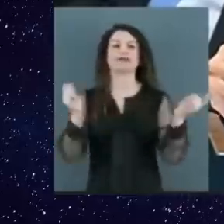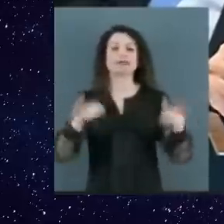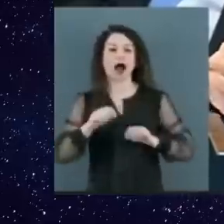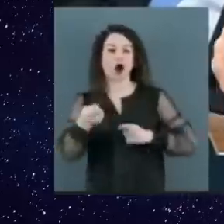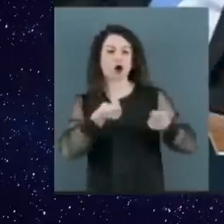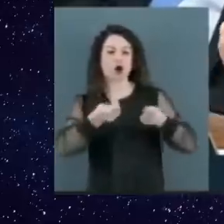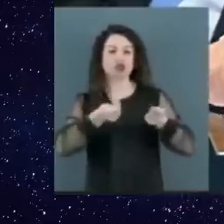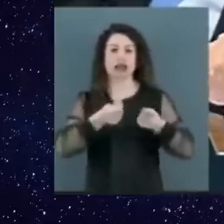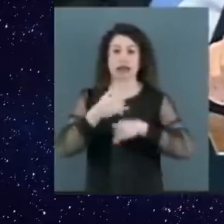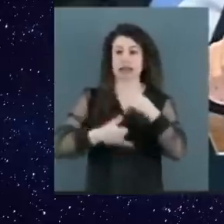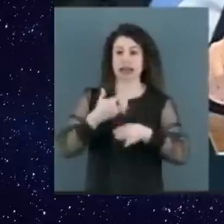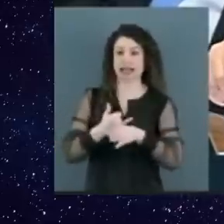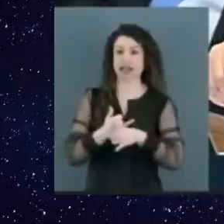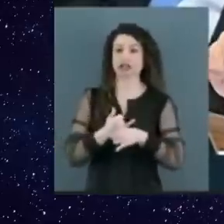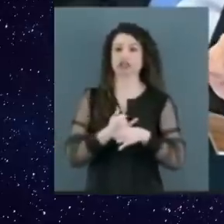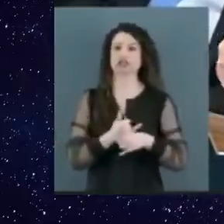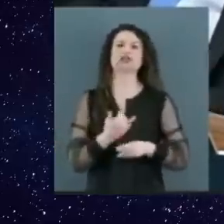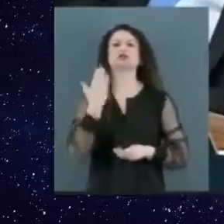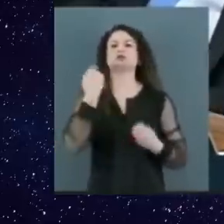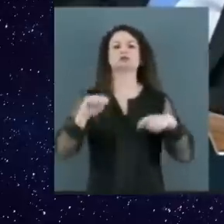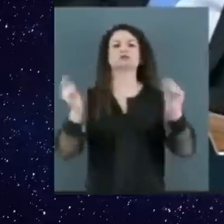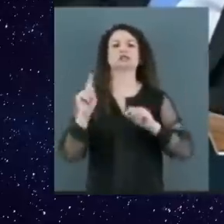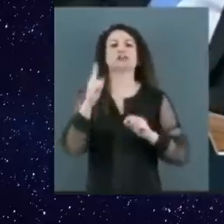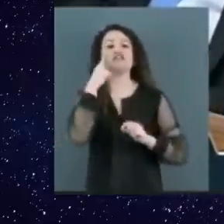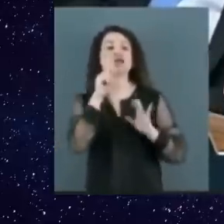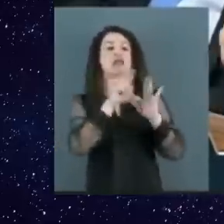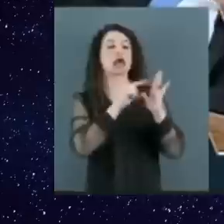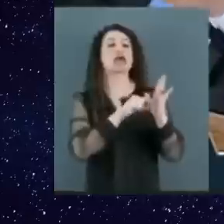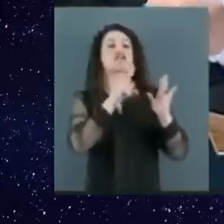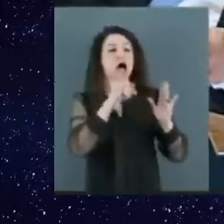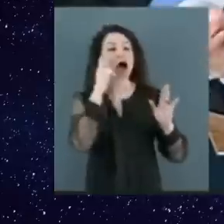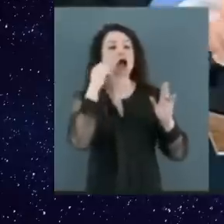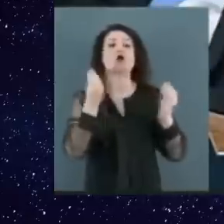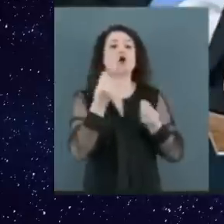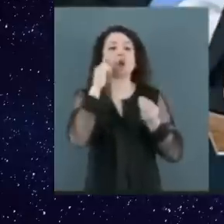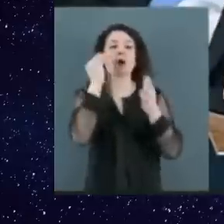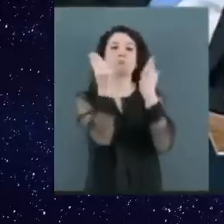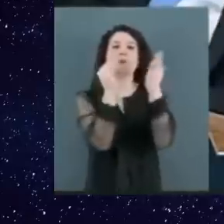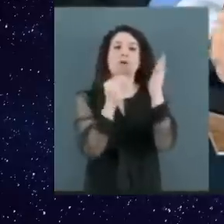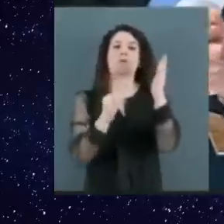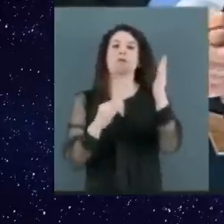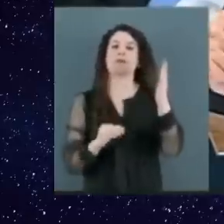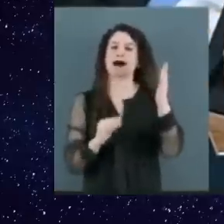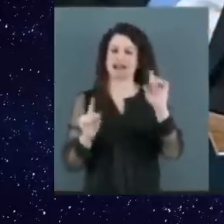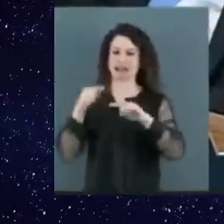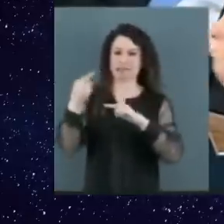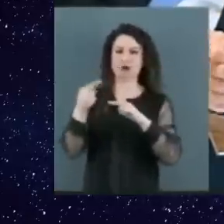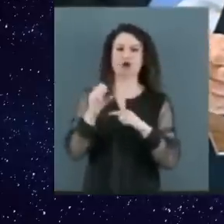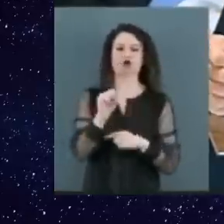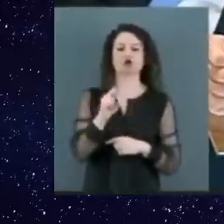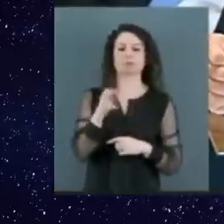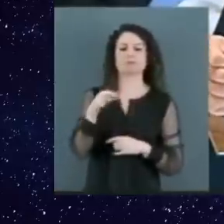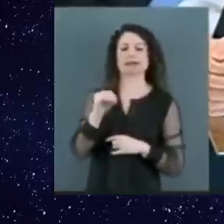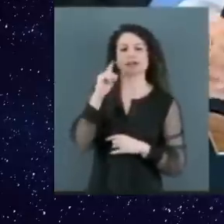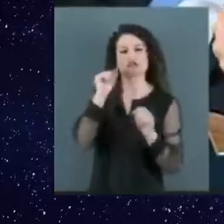que houvesse previsão na lei de como ela seria composta, que depois foi suprimido, e aí sequer o governo saberia